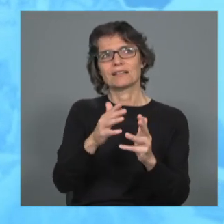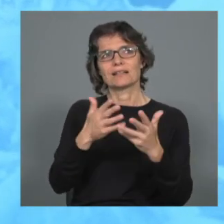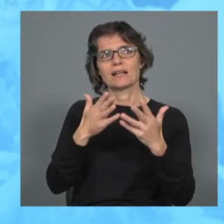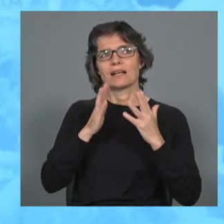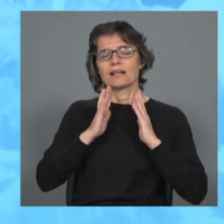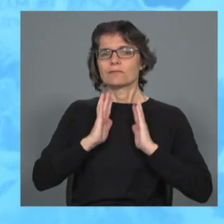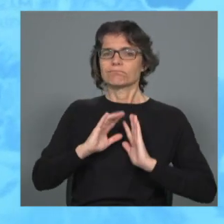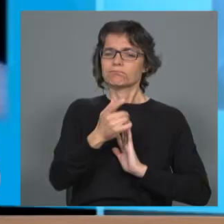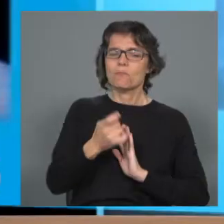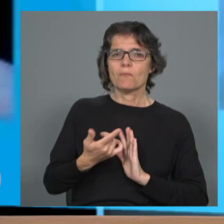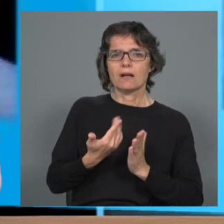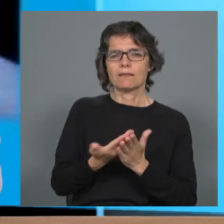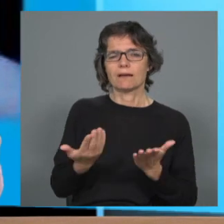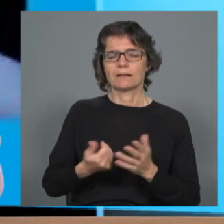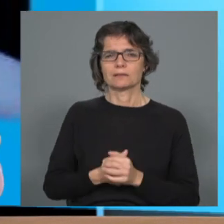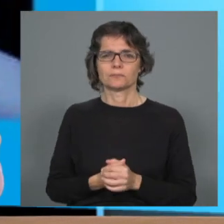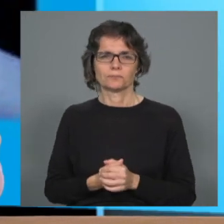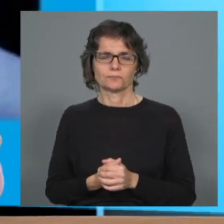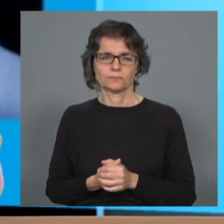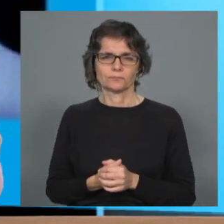mais natural? Acho que sim,